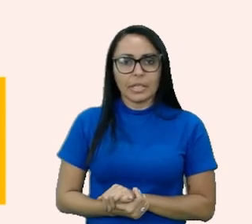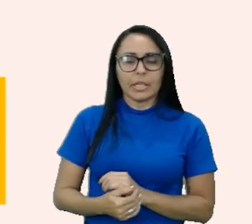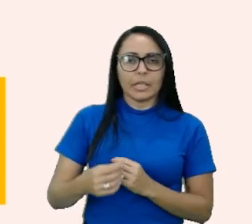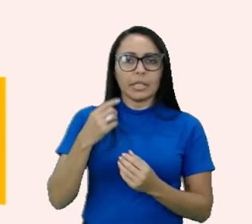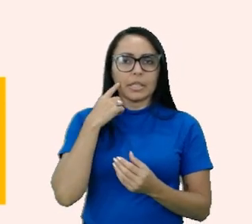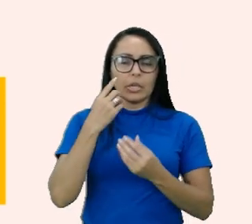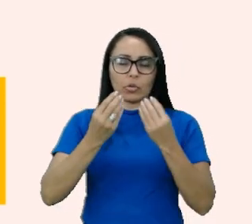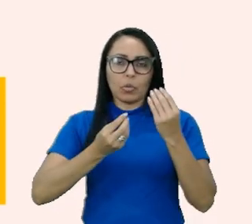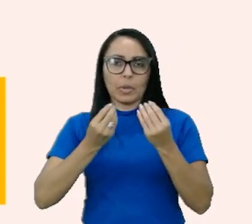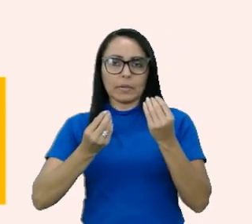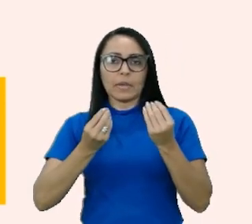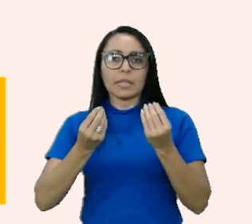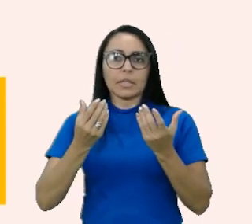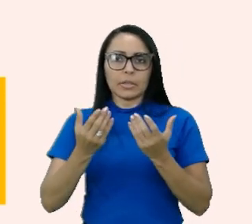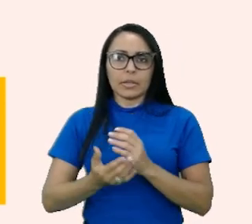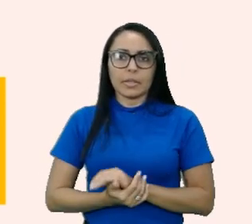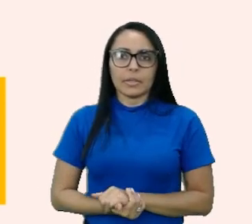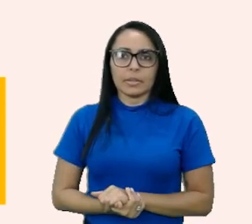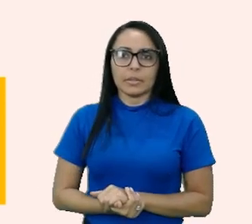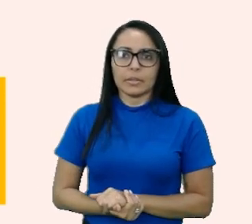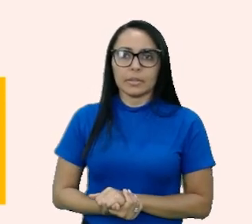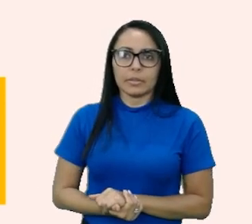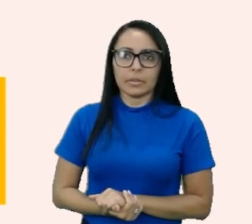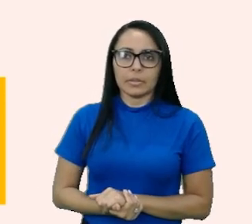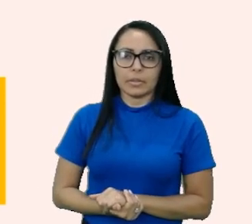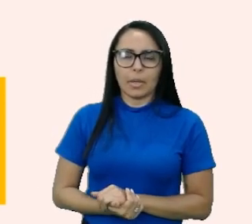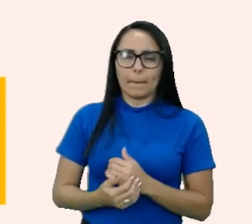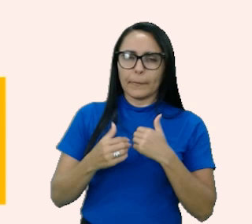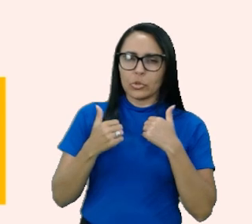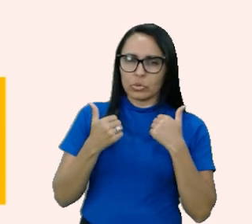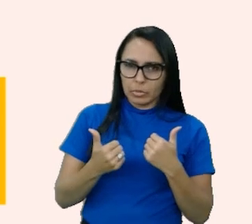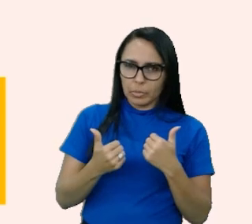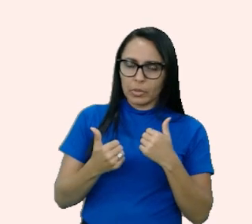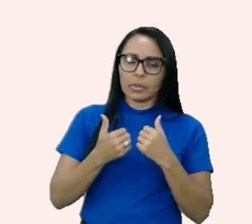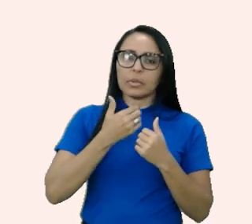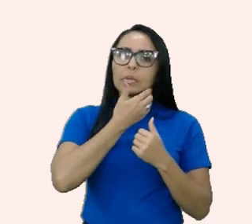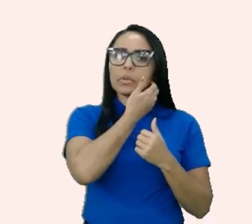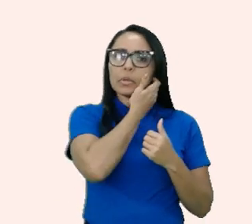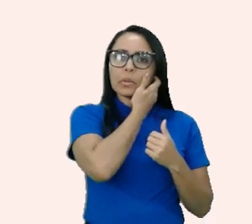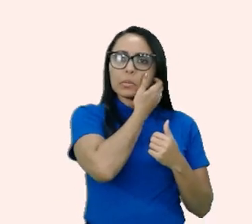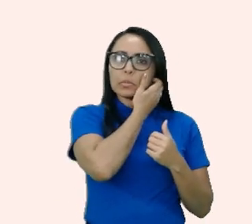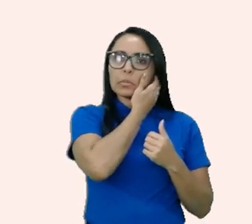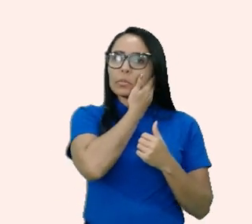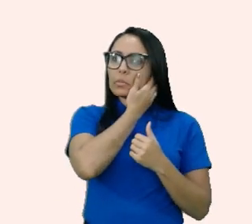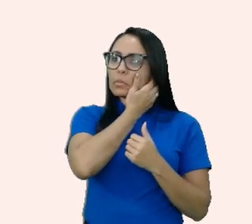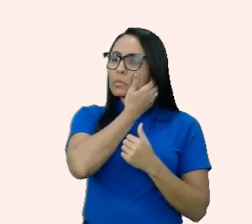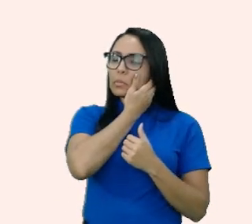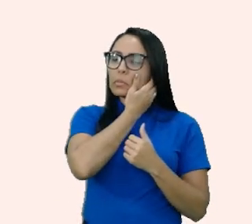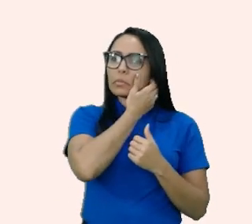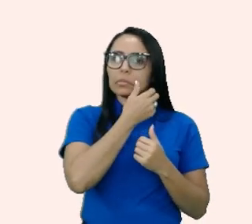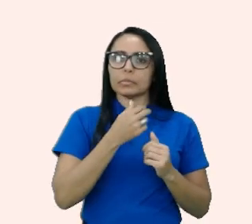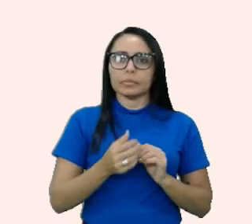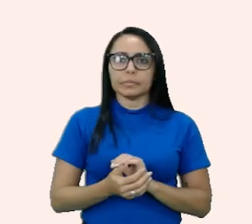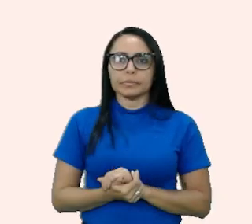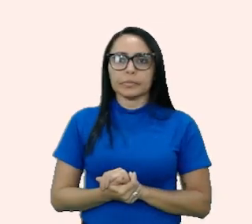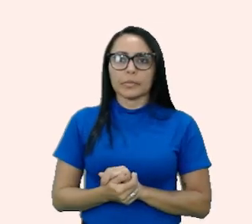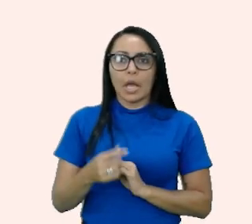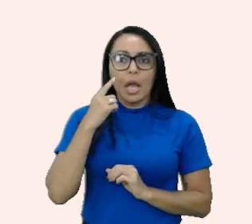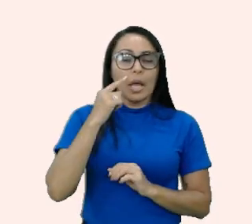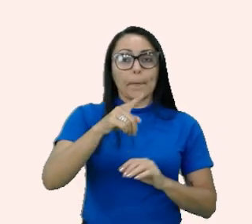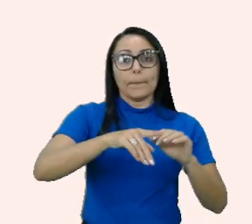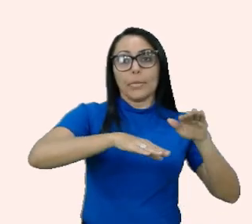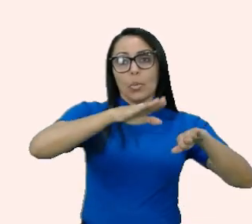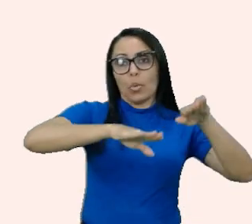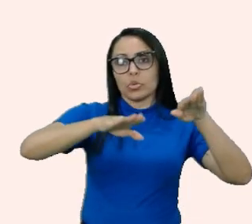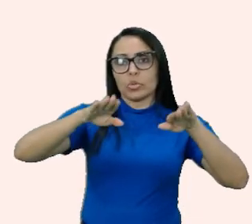o assim como, beleza? Show de bola? Então, continua comigo aqui, ó. Vou trazer para você que proporcionalidade tem a